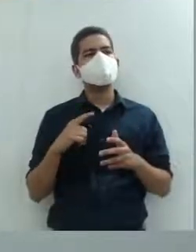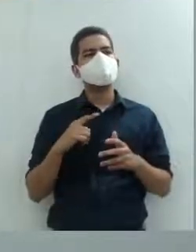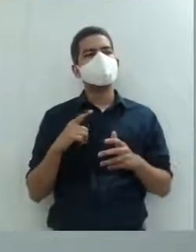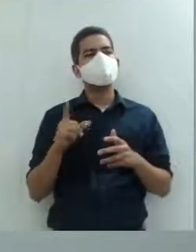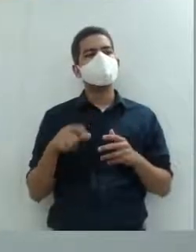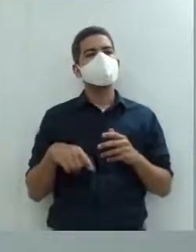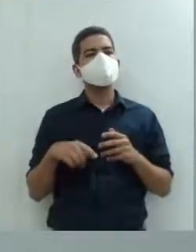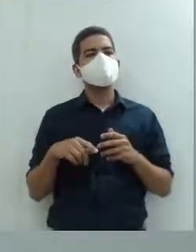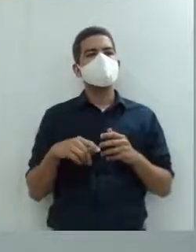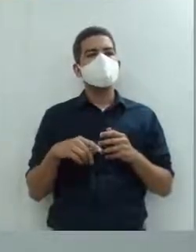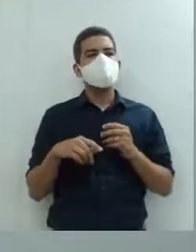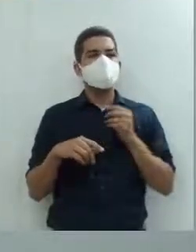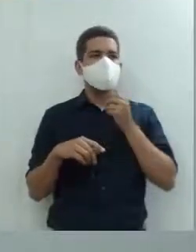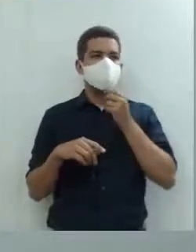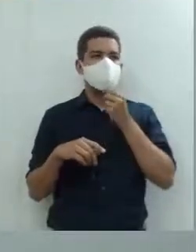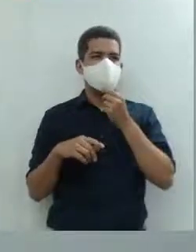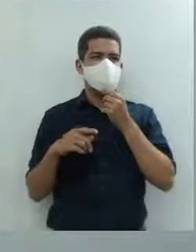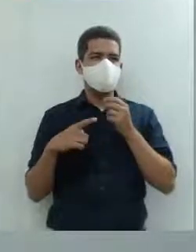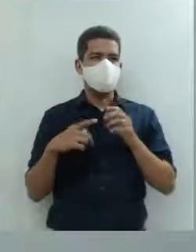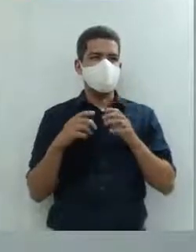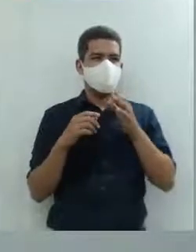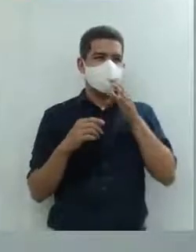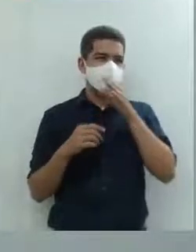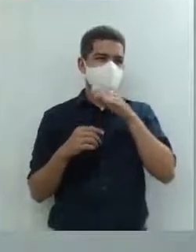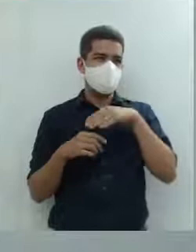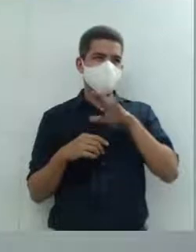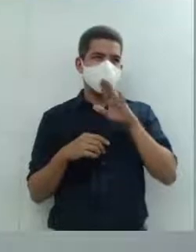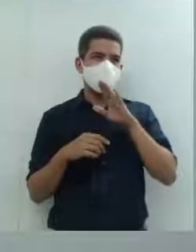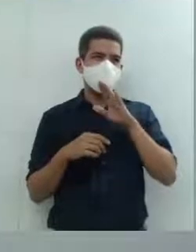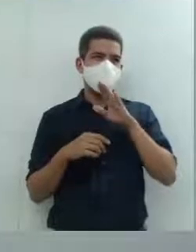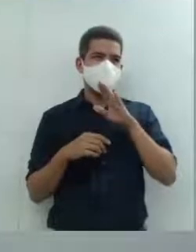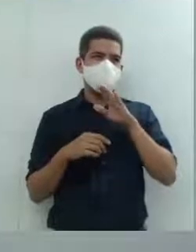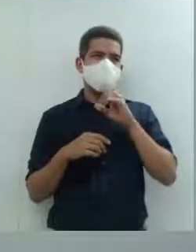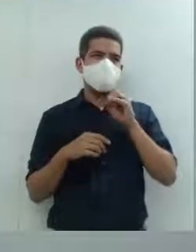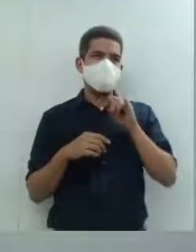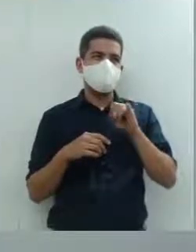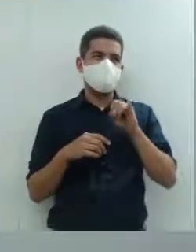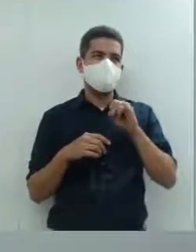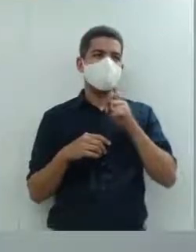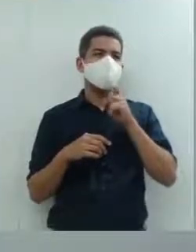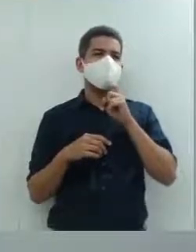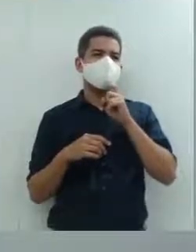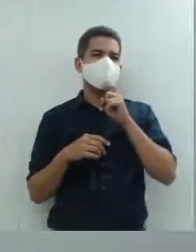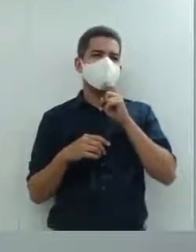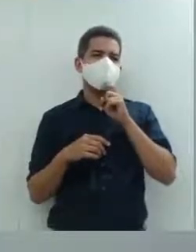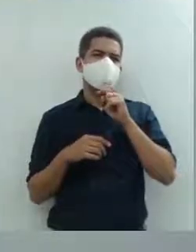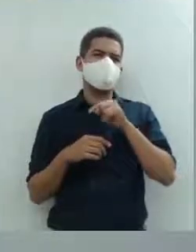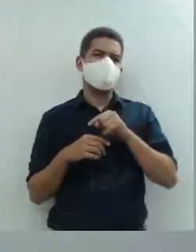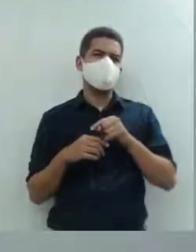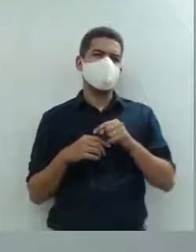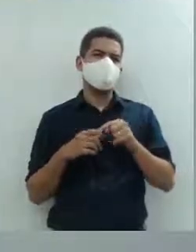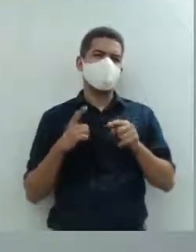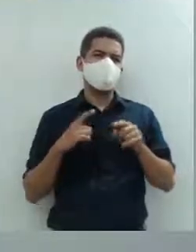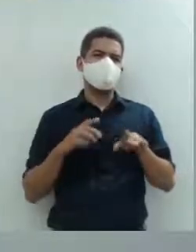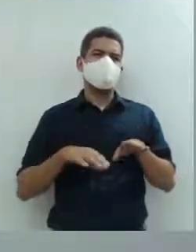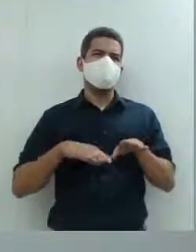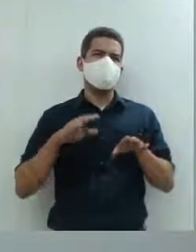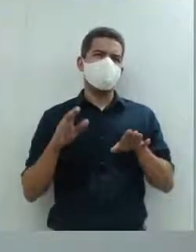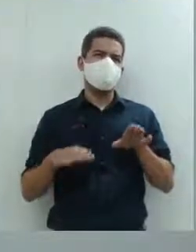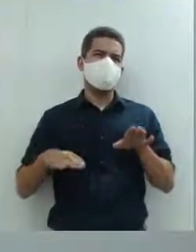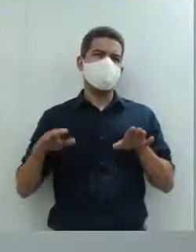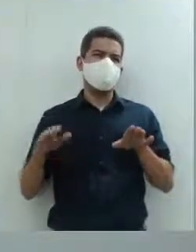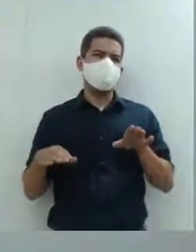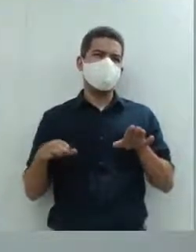parte mais quente. Já essa parte mais distante do Sol vai ser uma parte mais fria. Essa variação